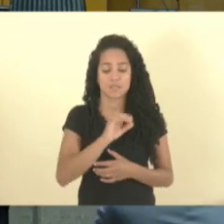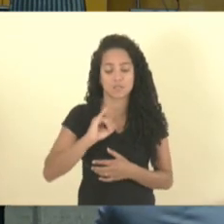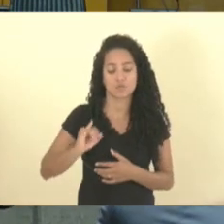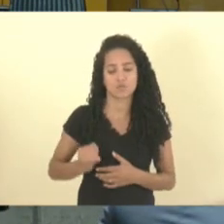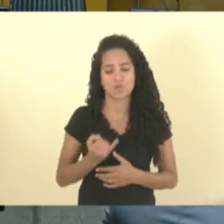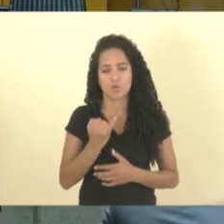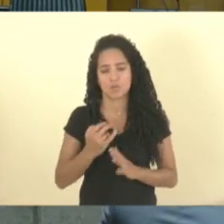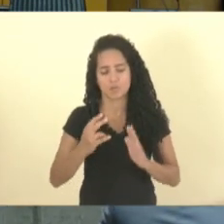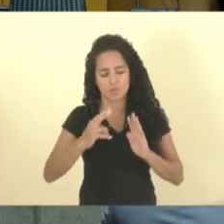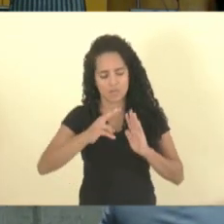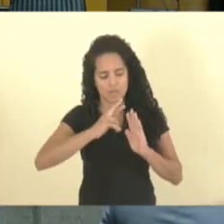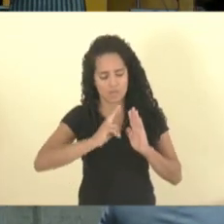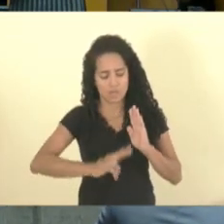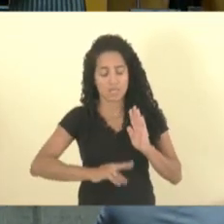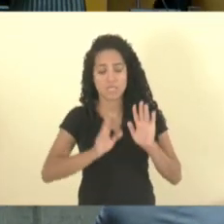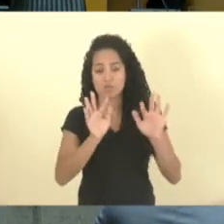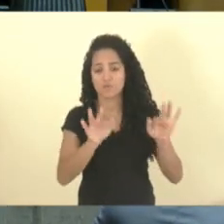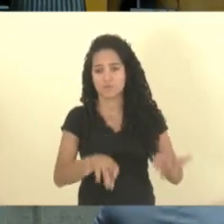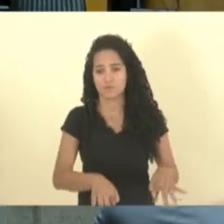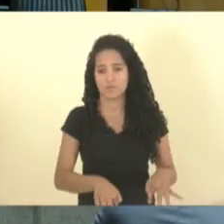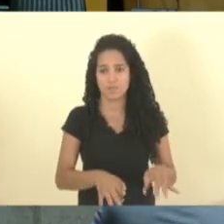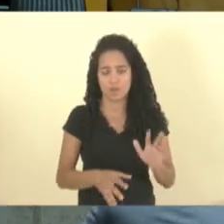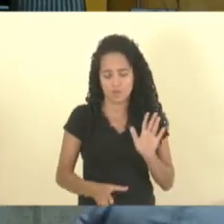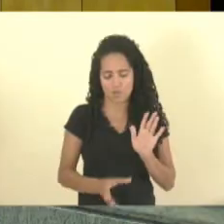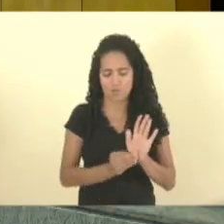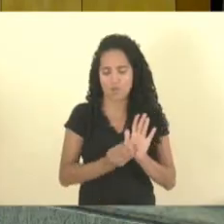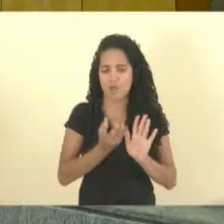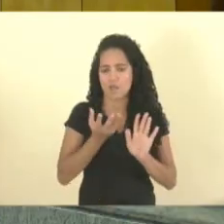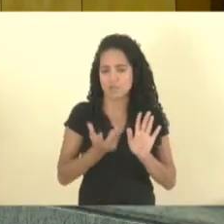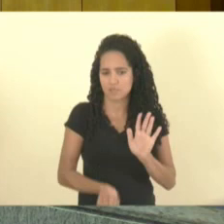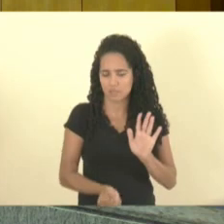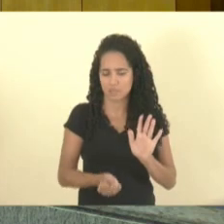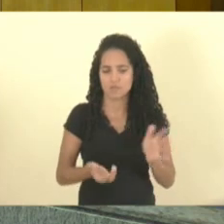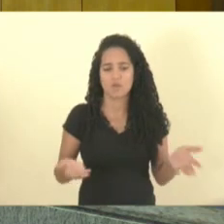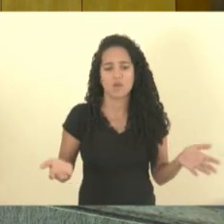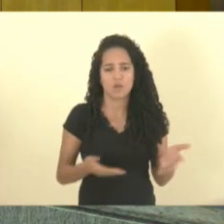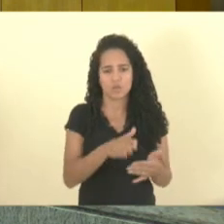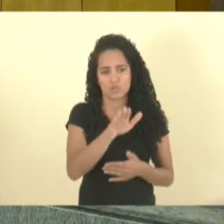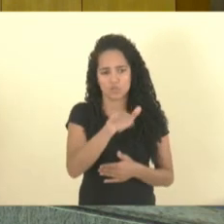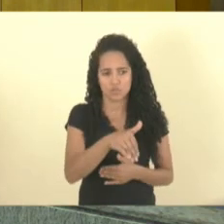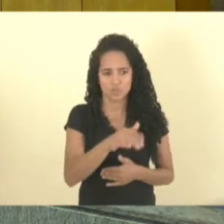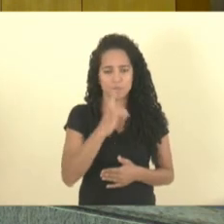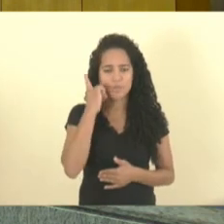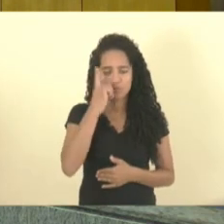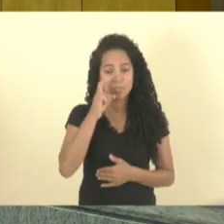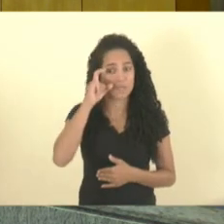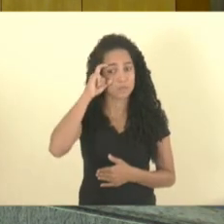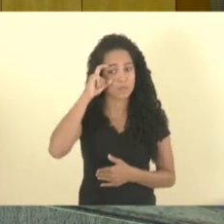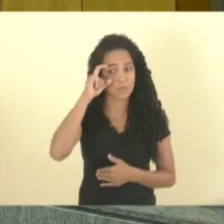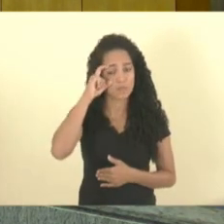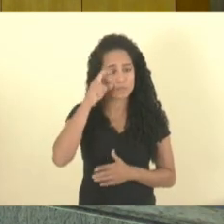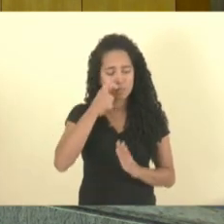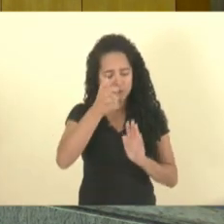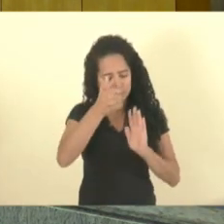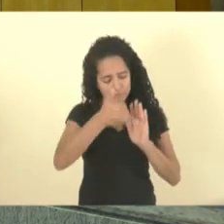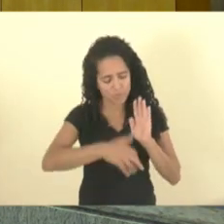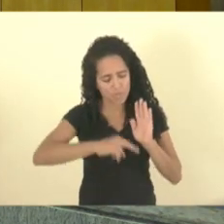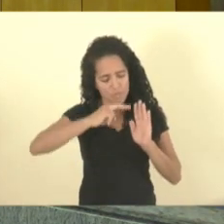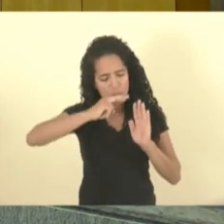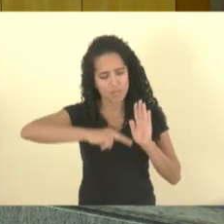fazer a redação final, tendo em vista o acolhimento da nossa emenda. Importante agora convocar o deputado Mazinho dos Anjos para relatar